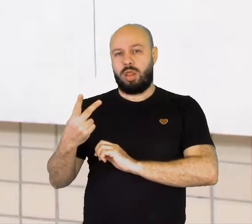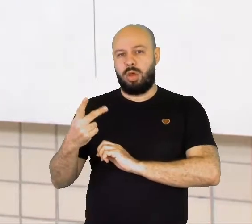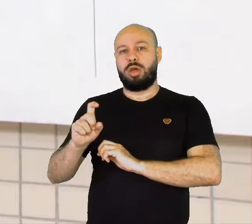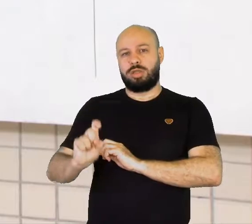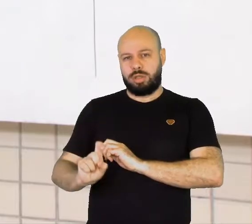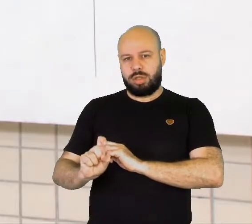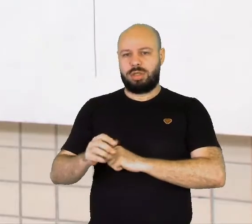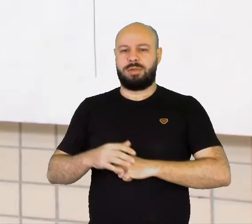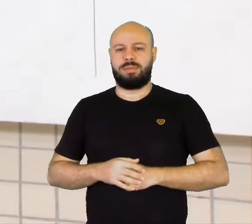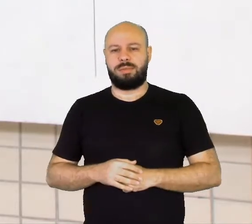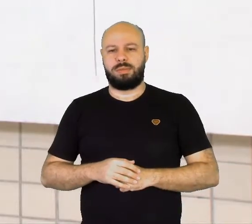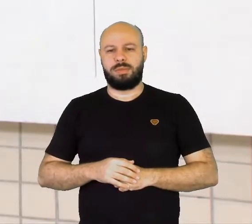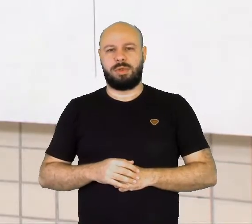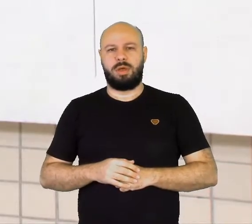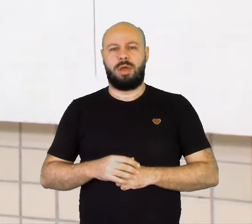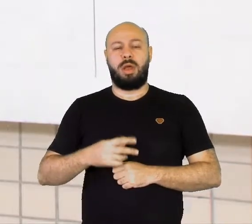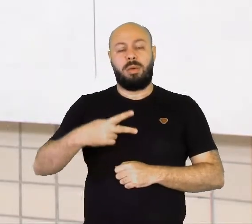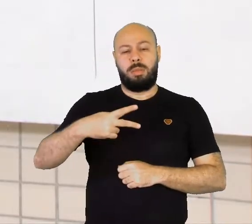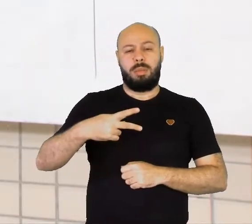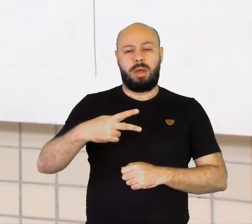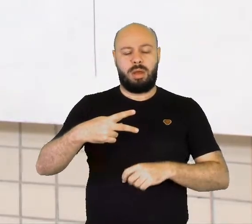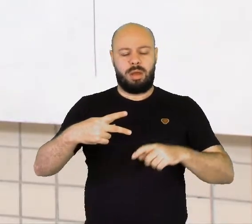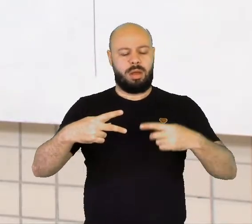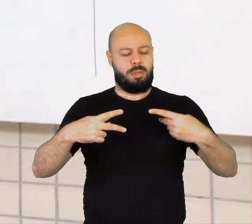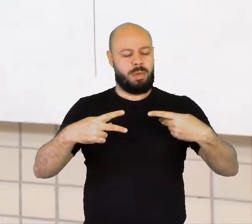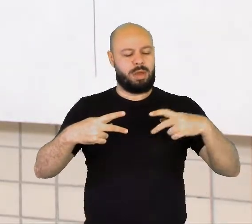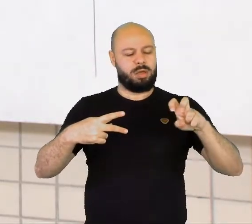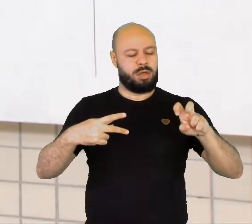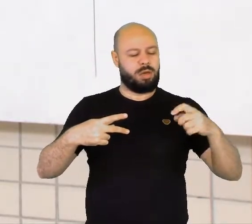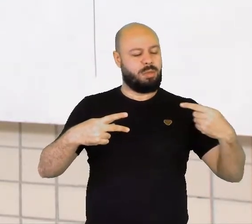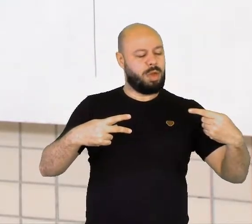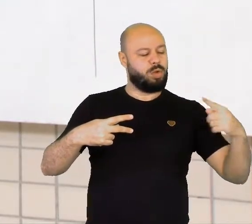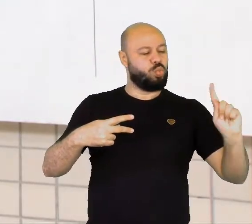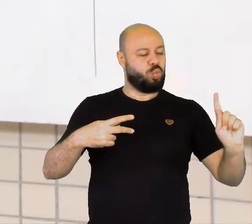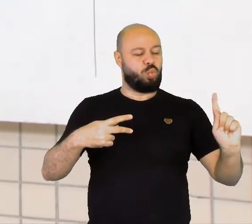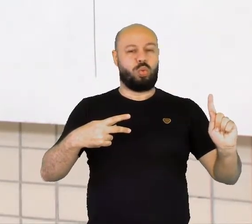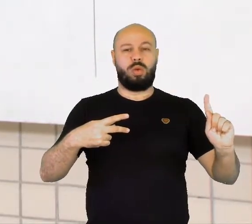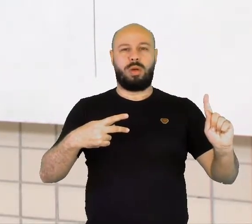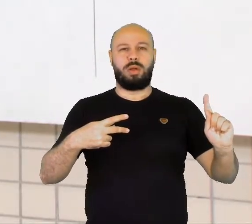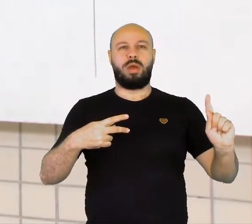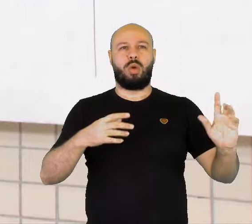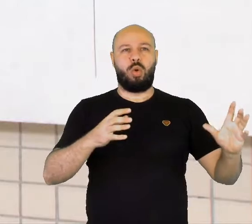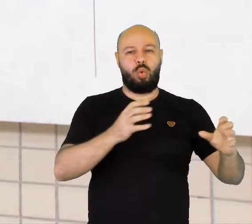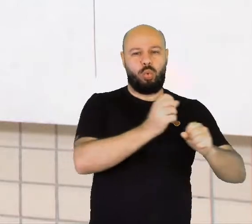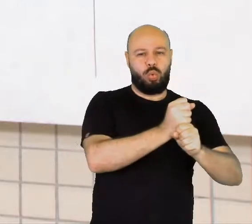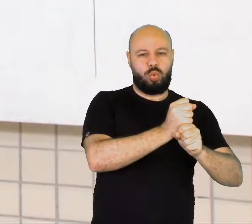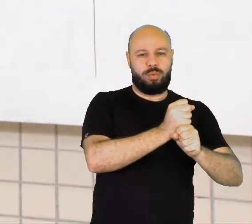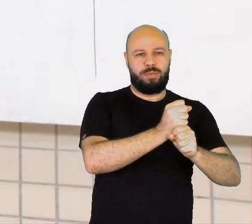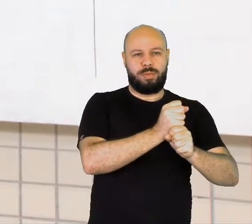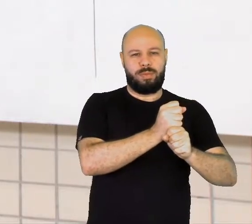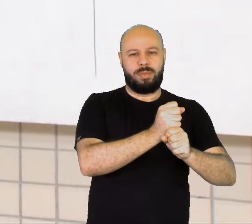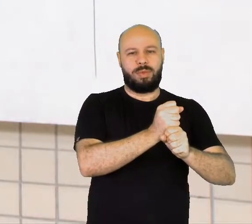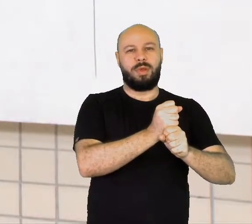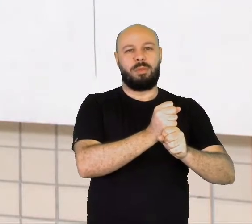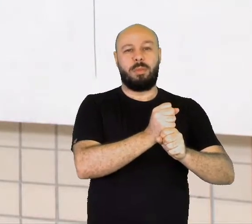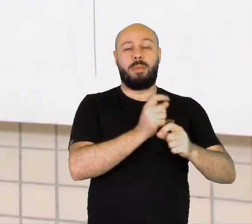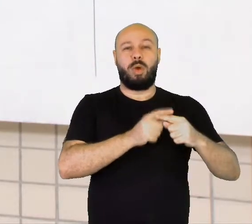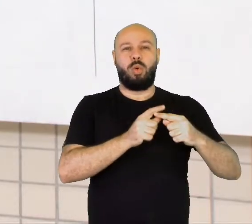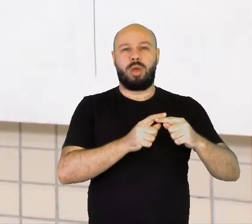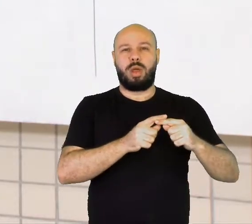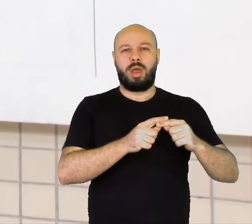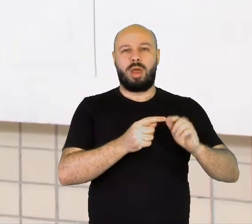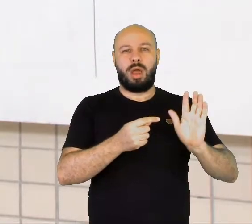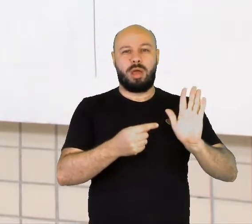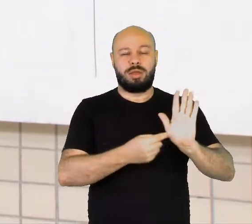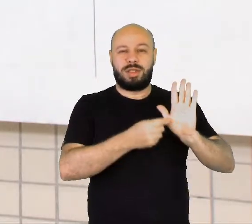2x, menos 5 menos 1, sinais iguais, eu somo, 5 mais 1, 6,